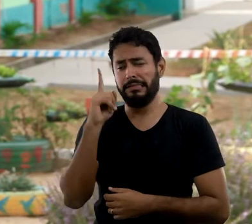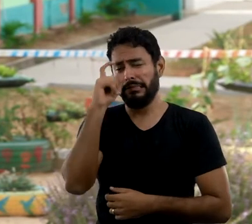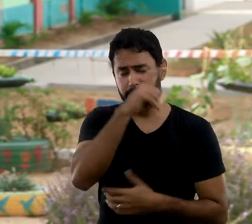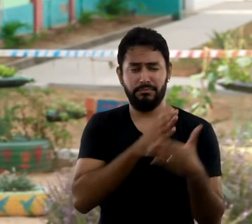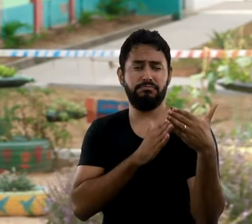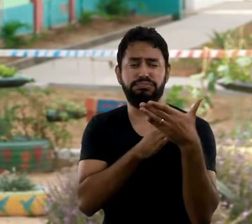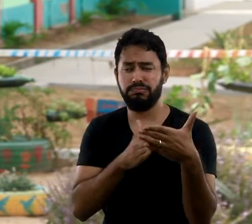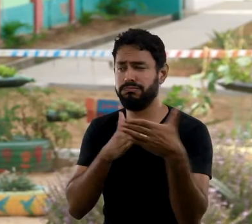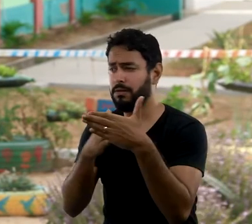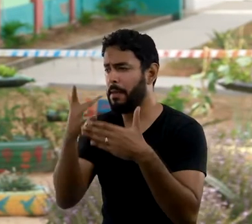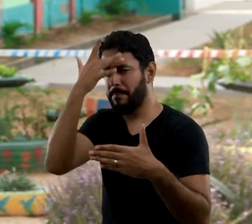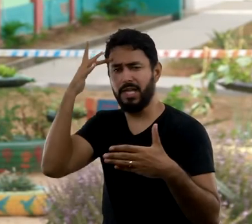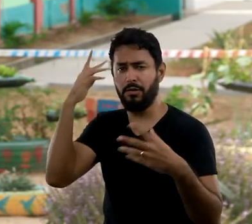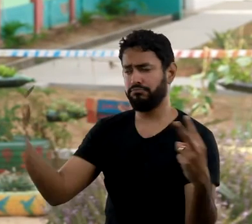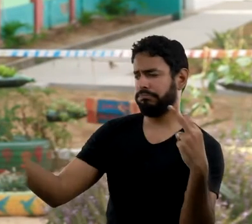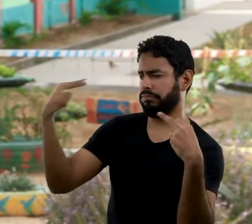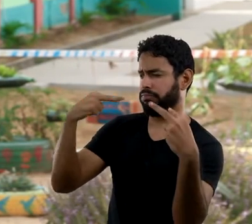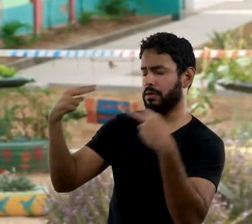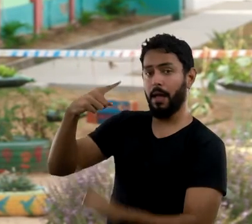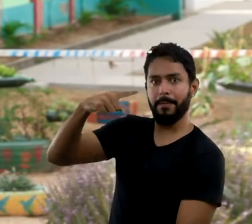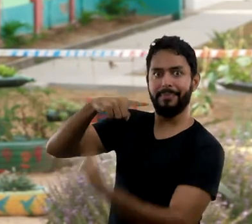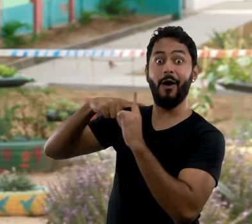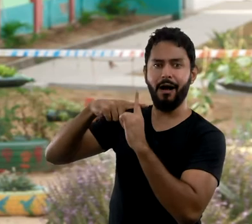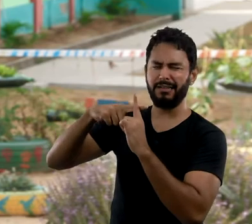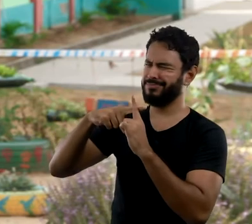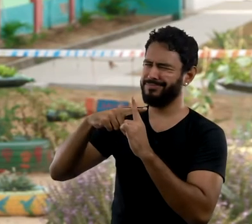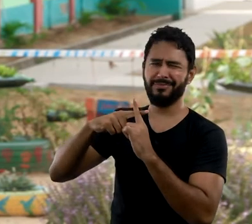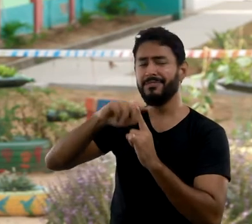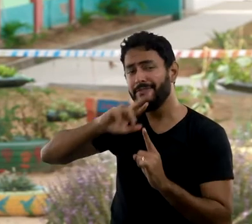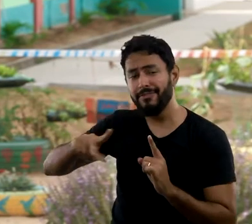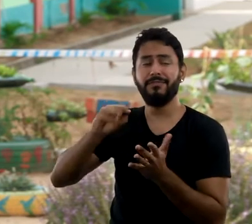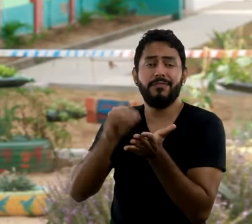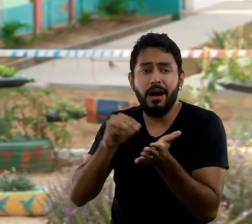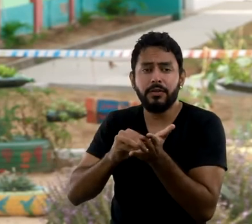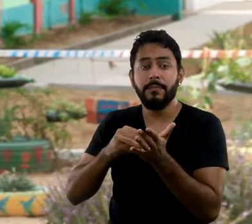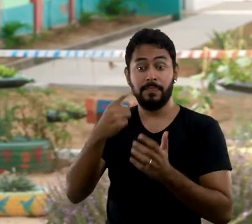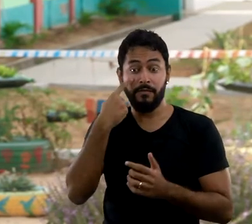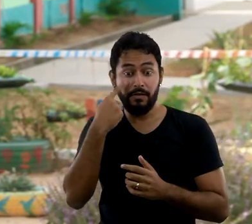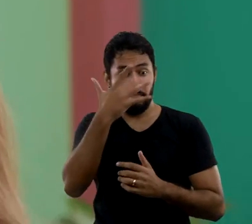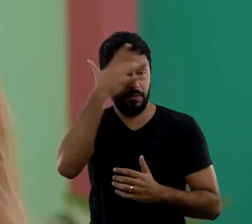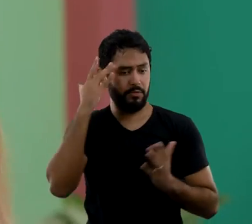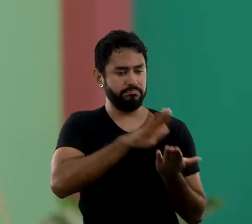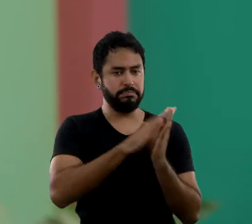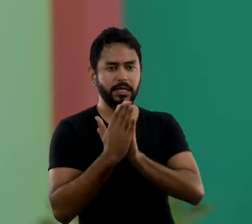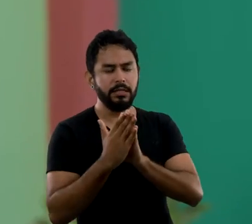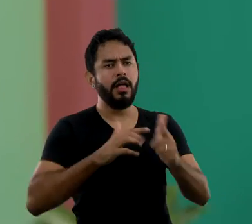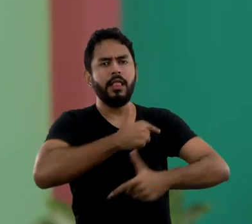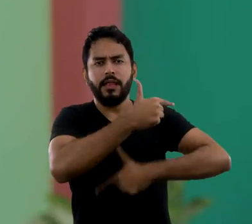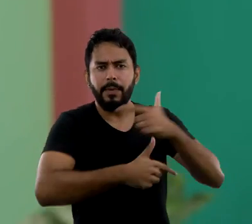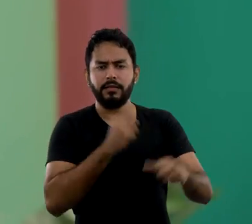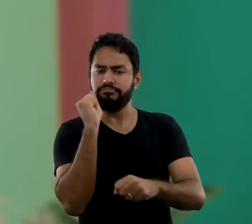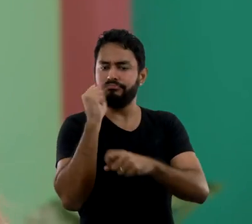positiva que é ver as pessoas trans trabalhando e atuando em algumas áreas e mulheres transexuais